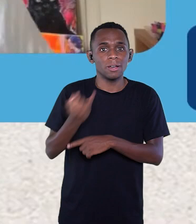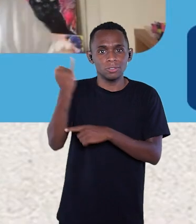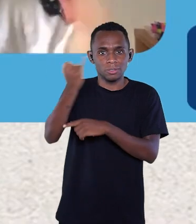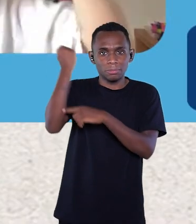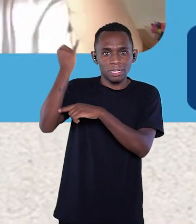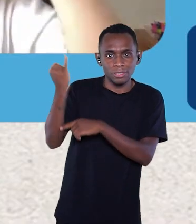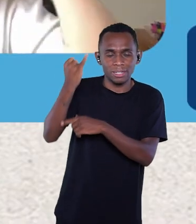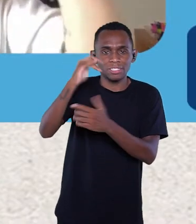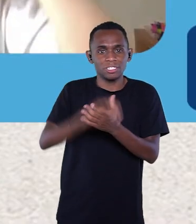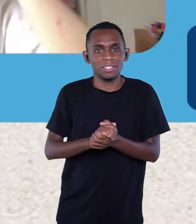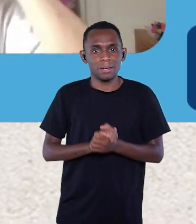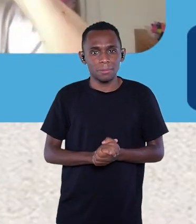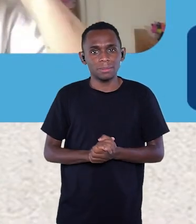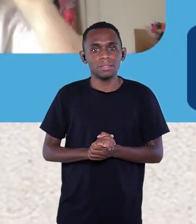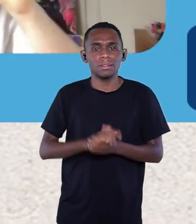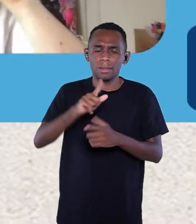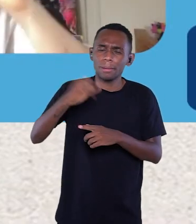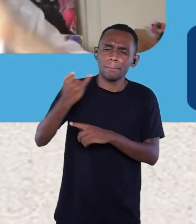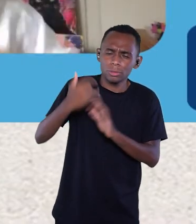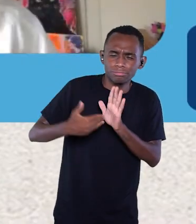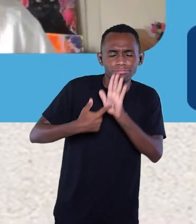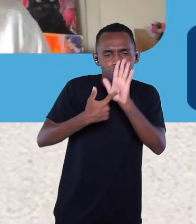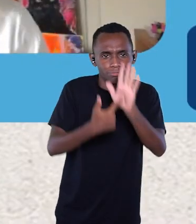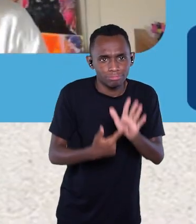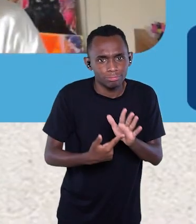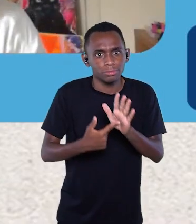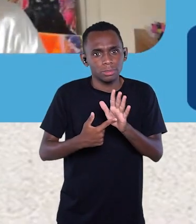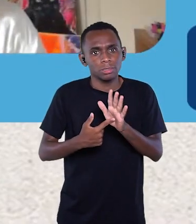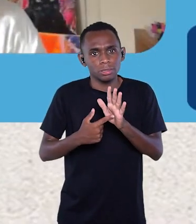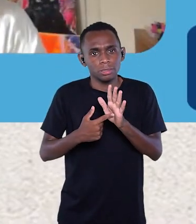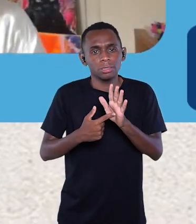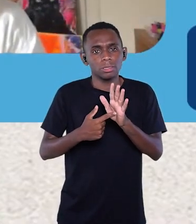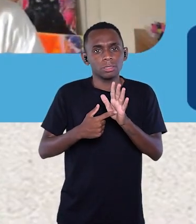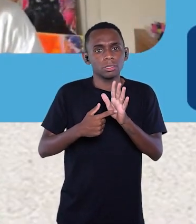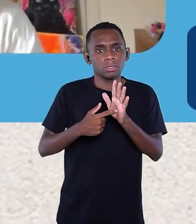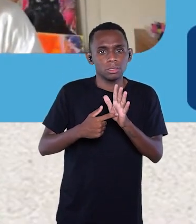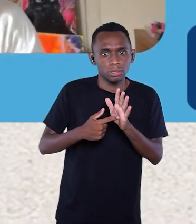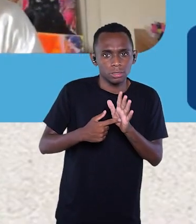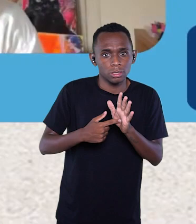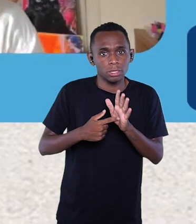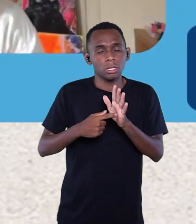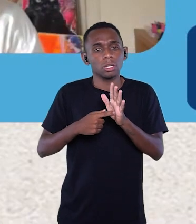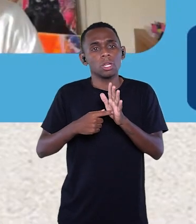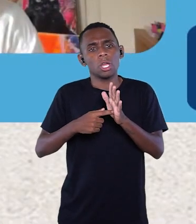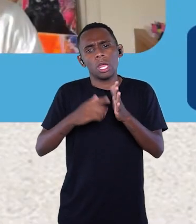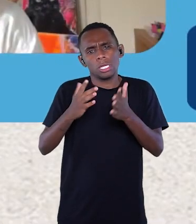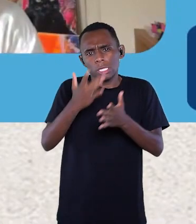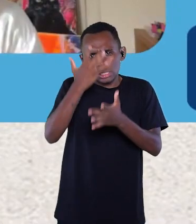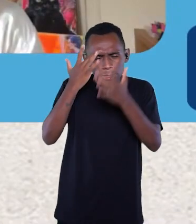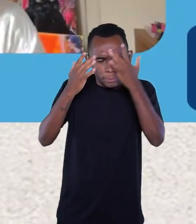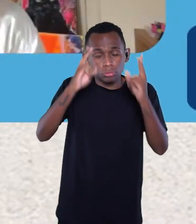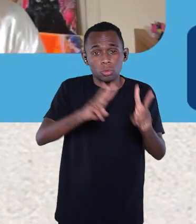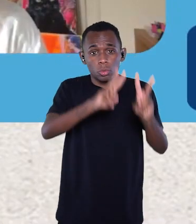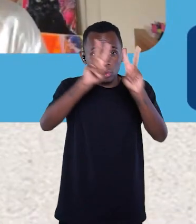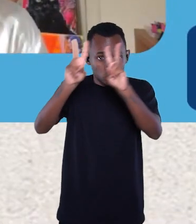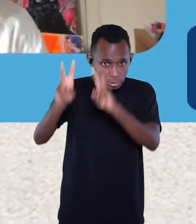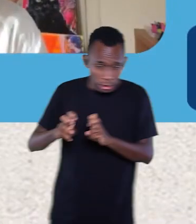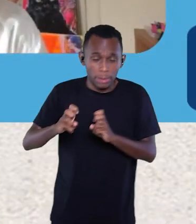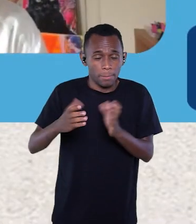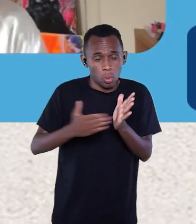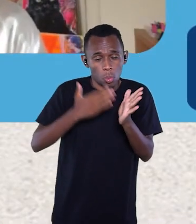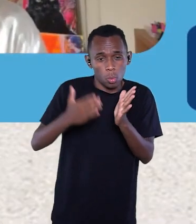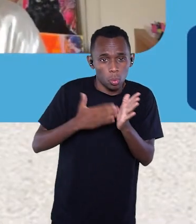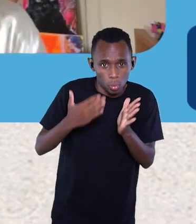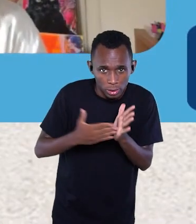importante. O que representa isso para você, hein? Esse seu livro né, com essa temática, um livro